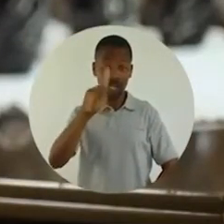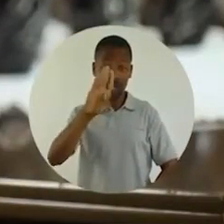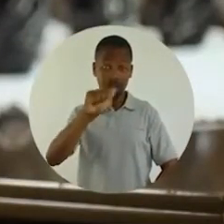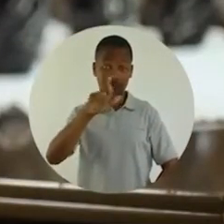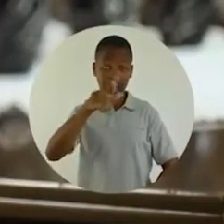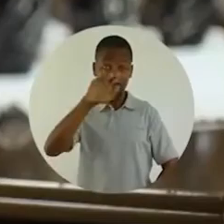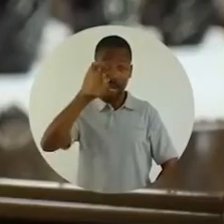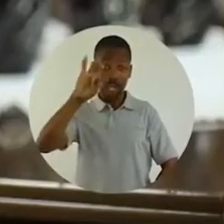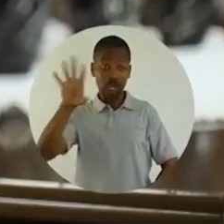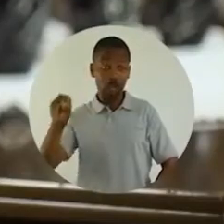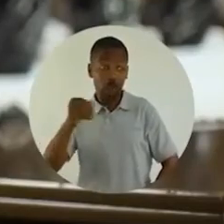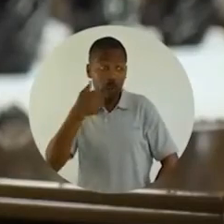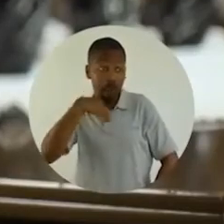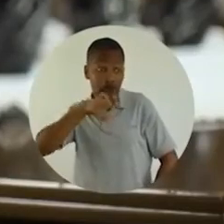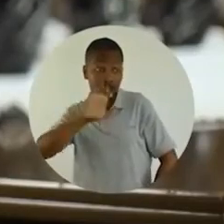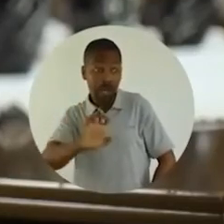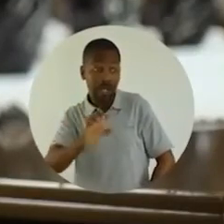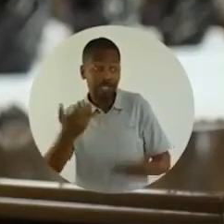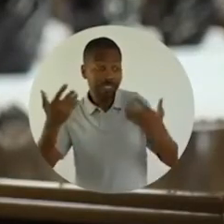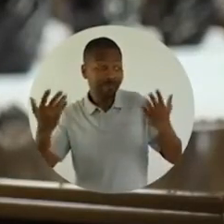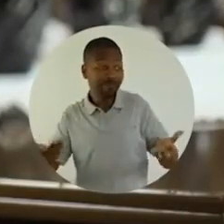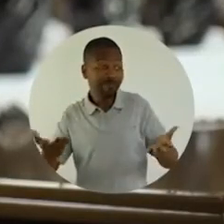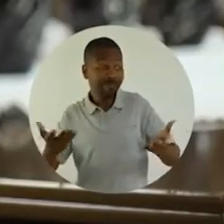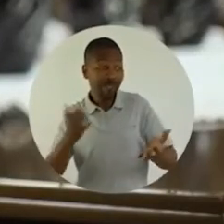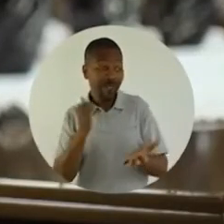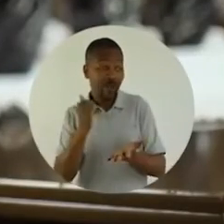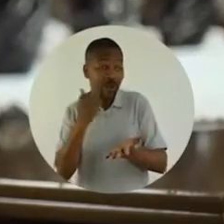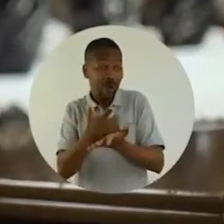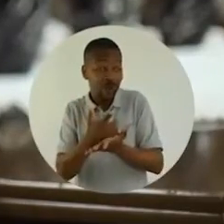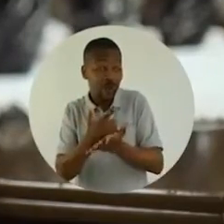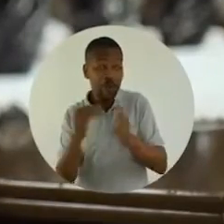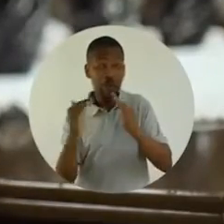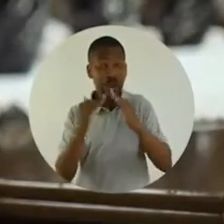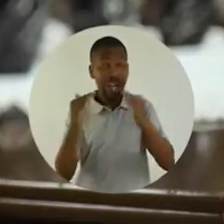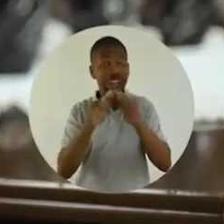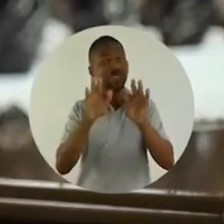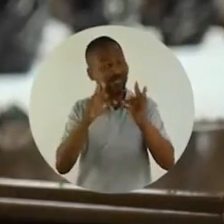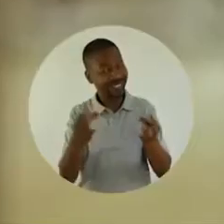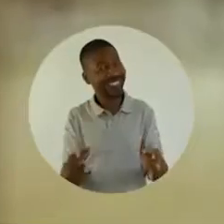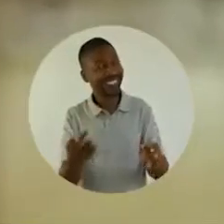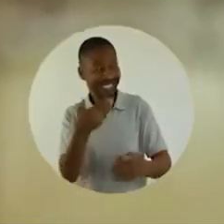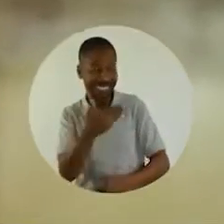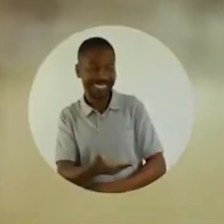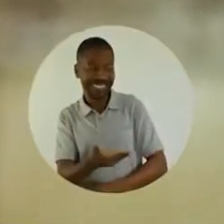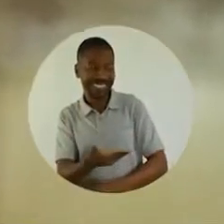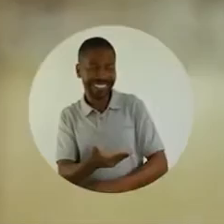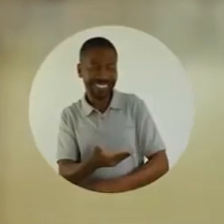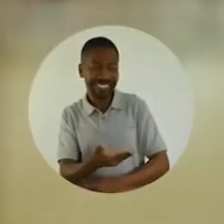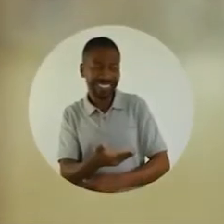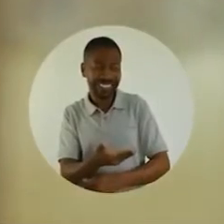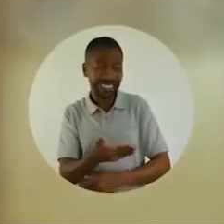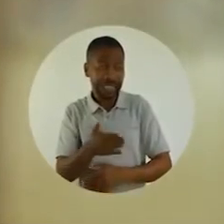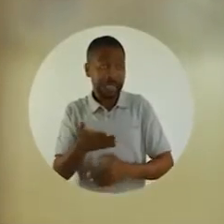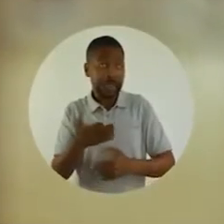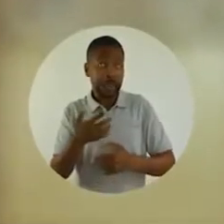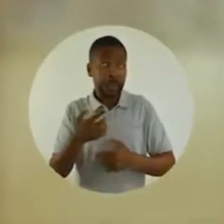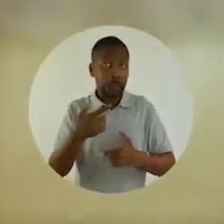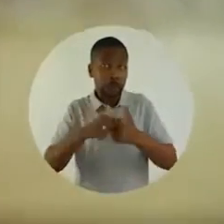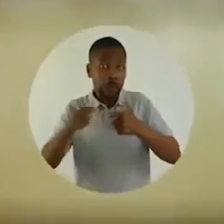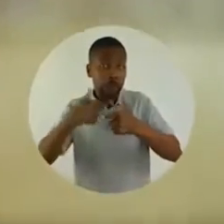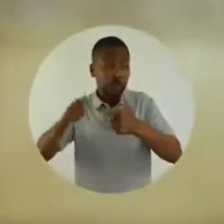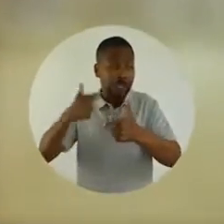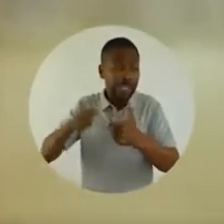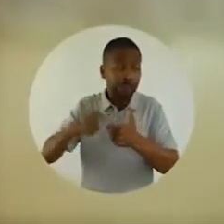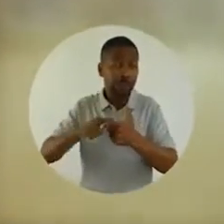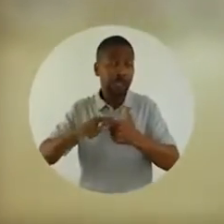Barreto. Ele, mãe, comprei um barraquinho pra senhora. Mãe, mas é um barraquinho todo